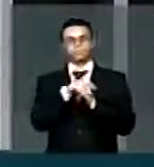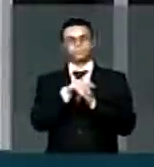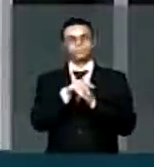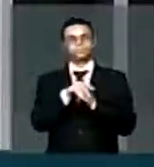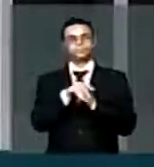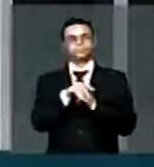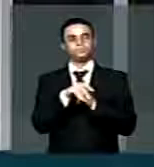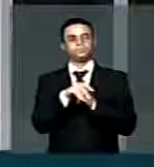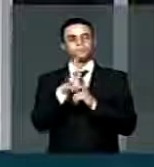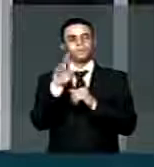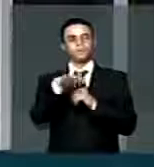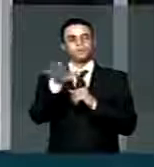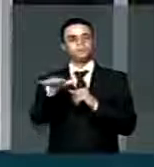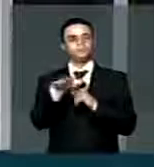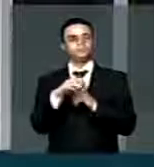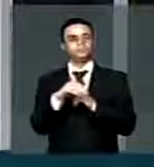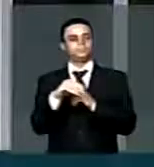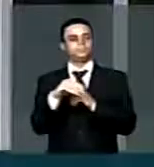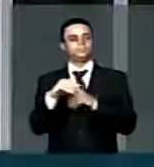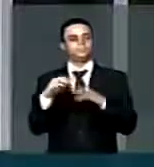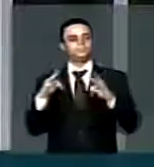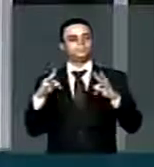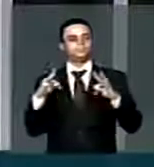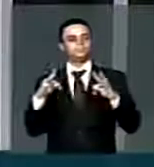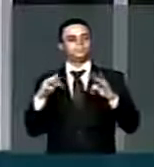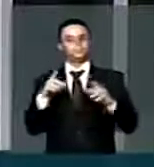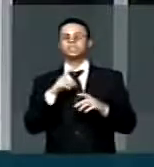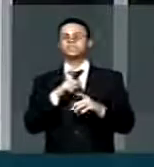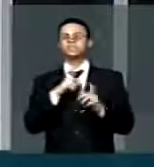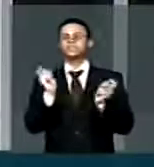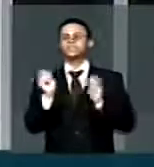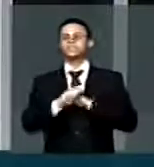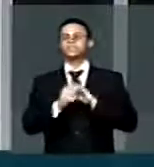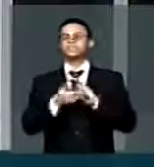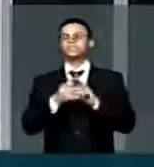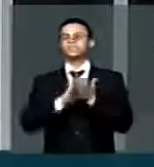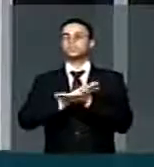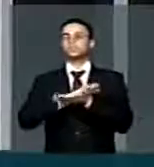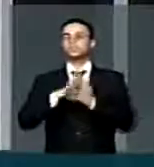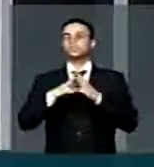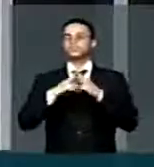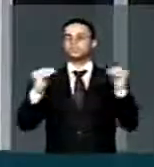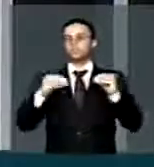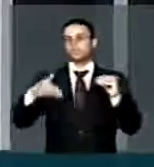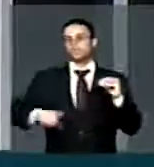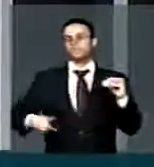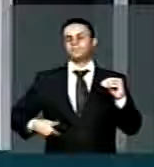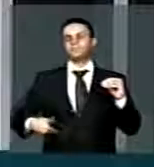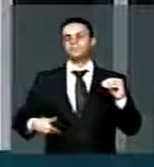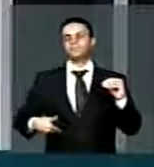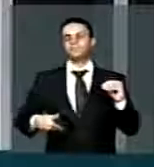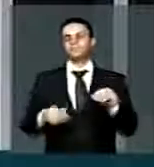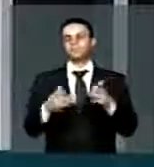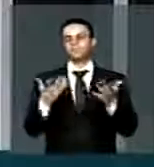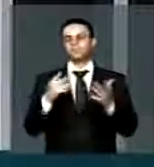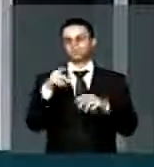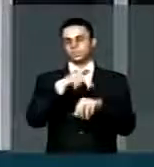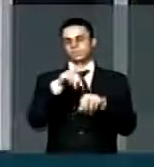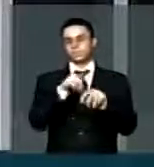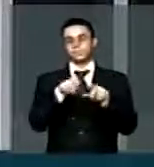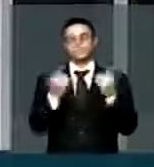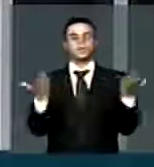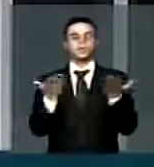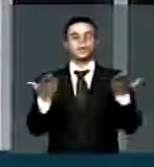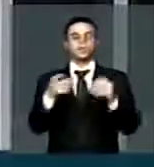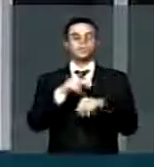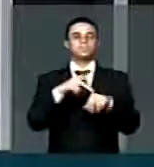com todas as condições para erradicar a fome. Atualmente, os países